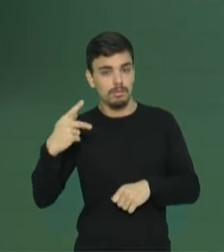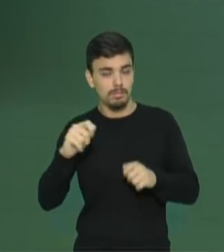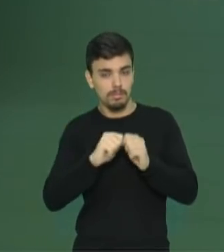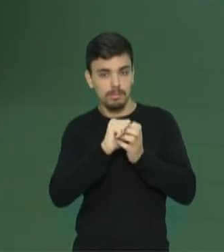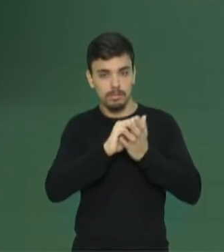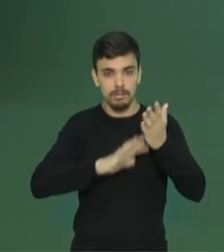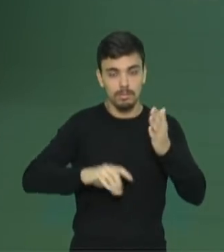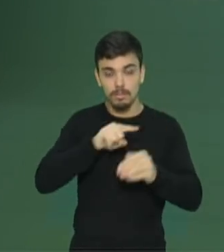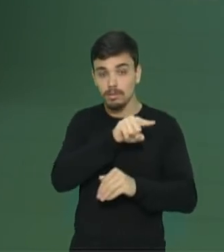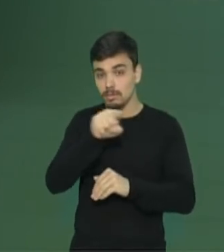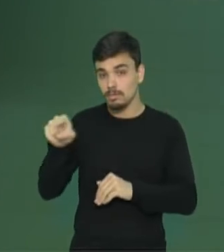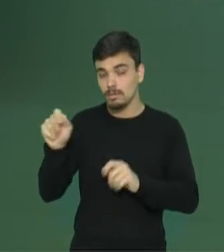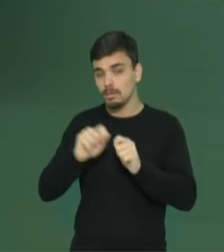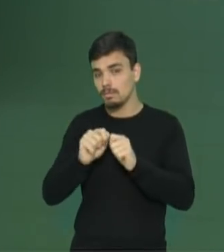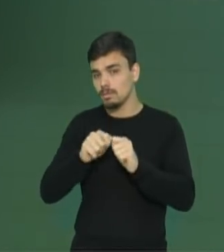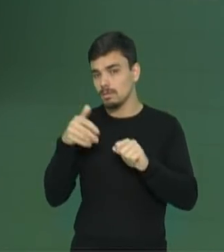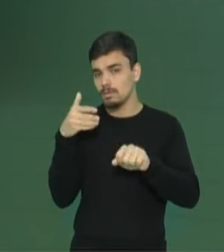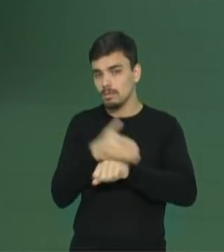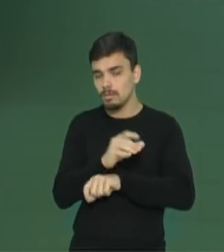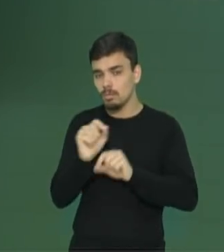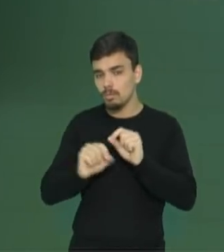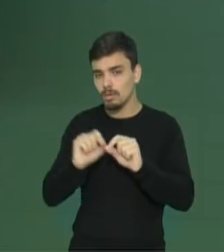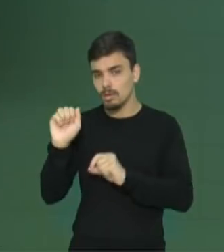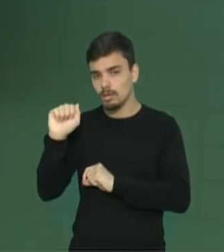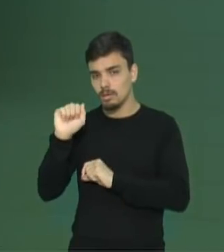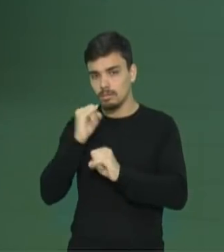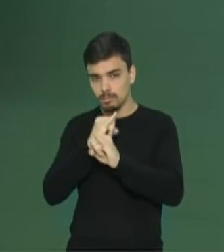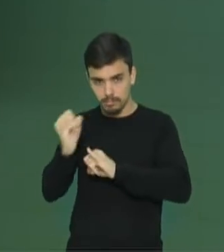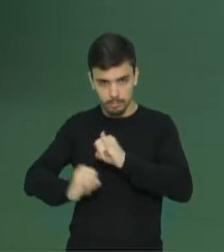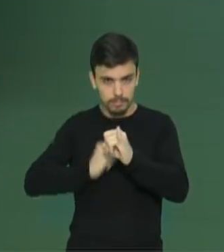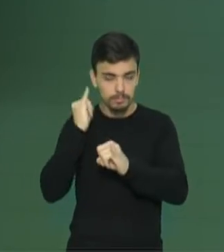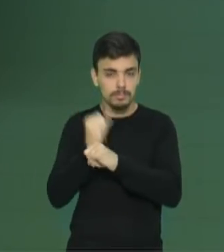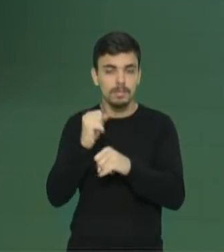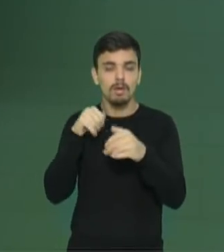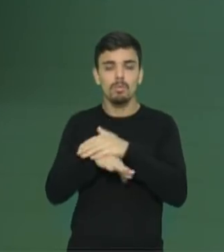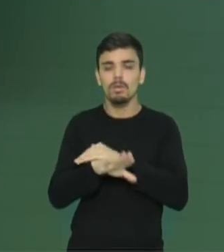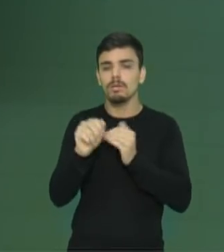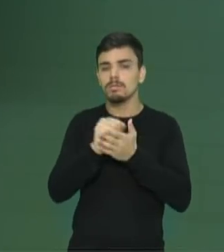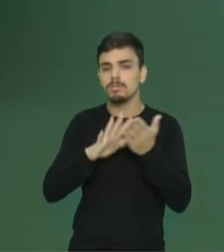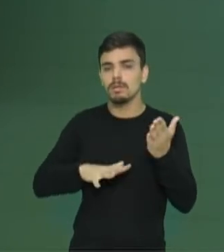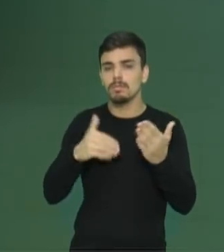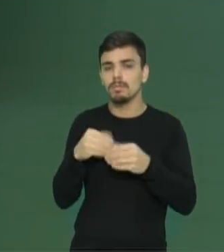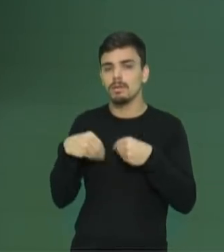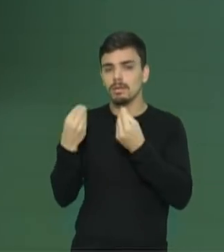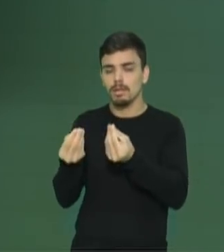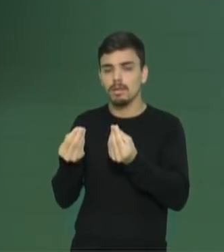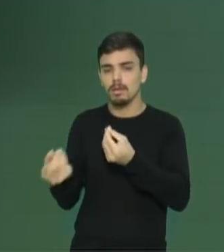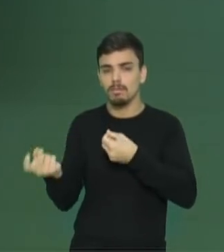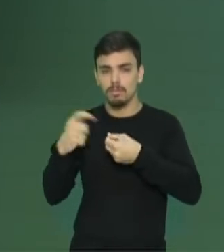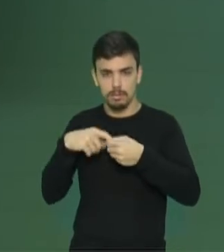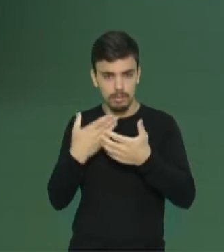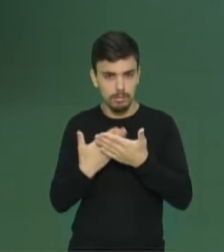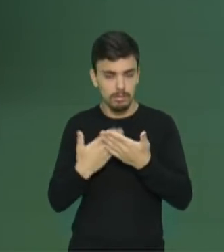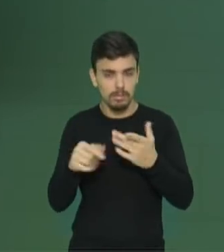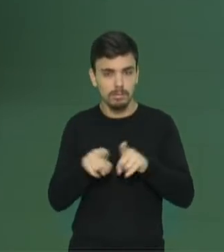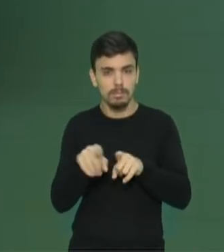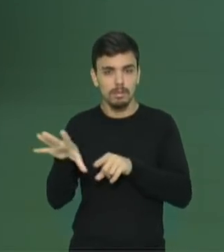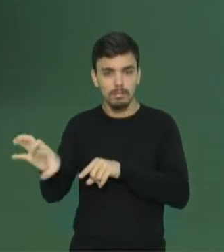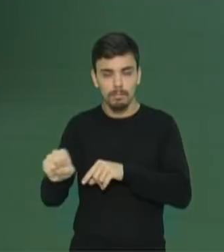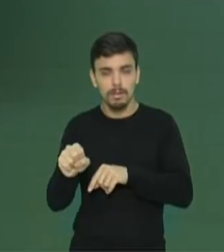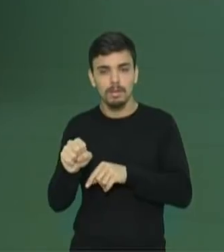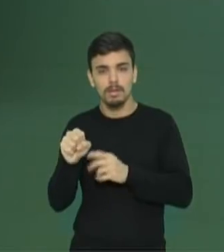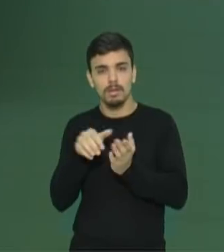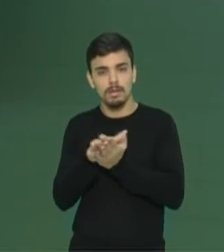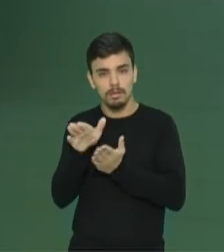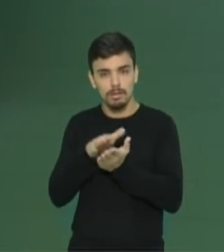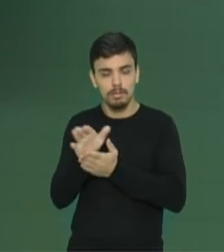atividades, quem não está podendo assistir pela internet, guardar essas atividades para entregar no retorno às aulas, buscar as atividades impressas